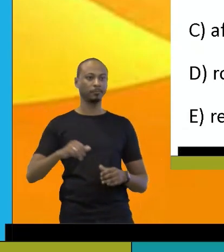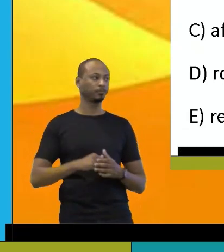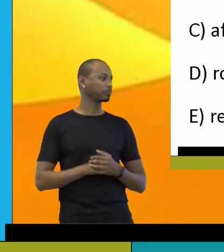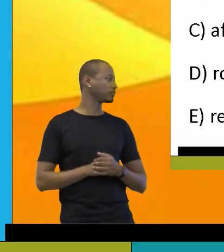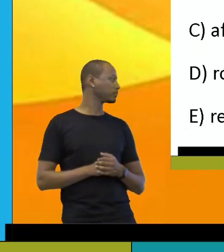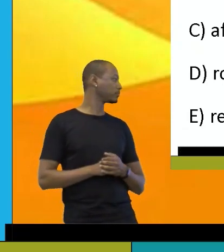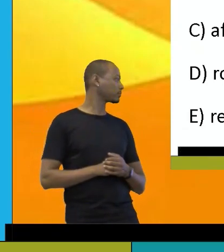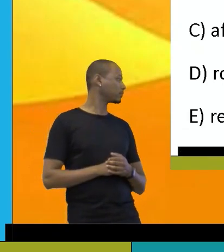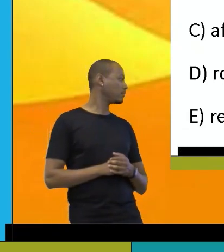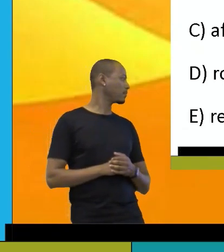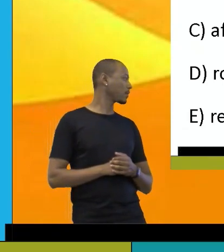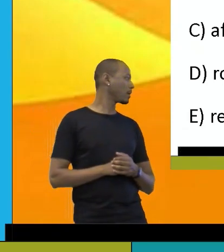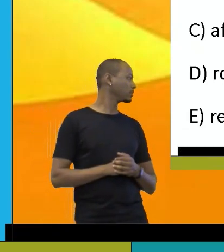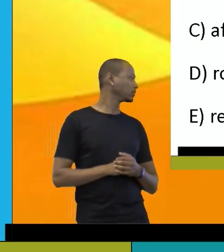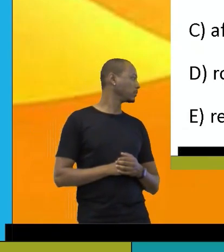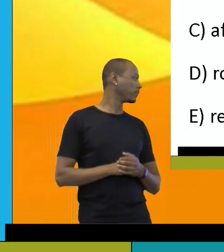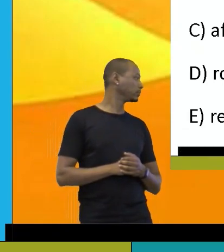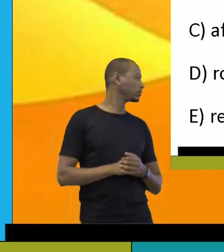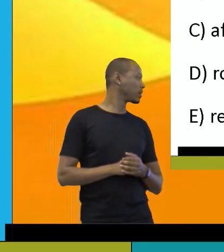Deixa eu ver se...